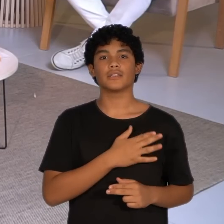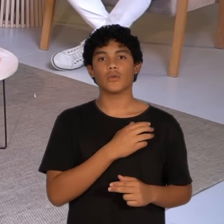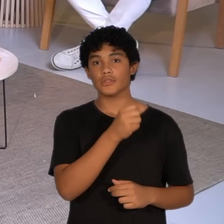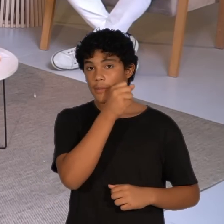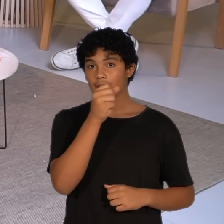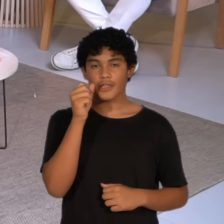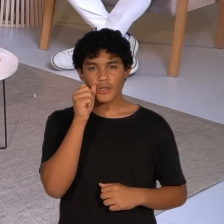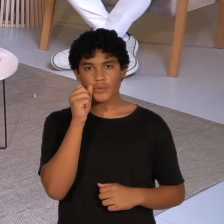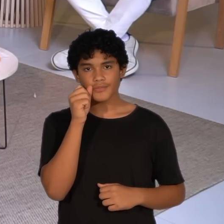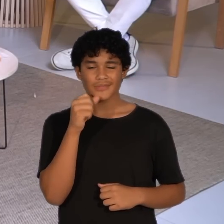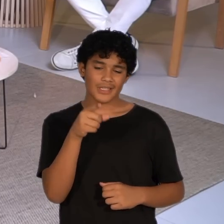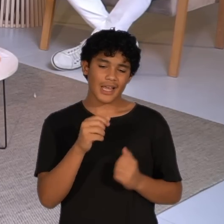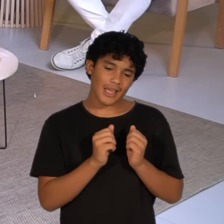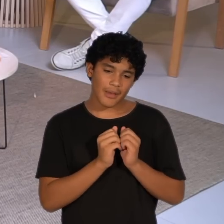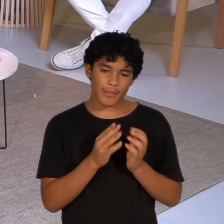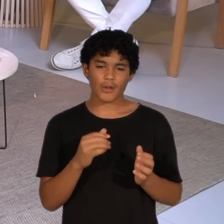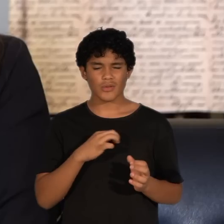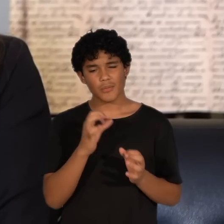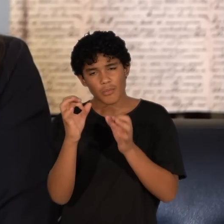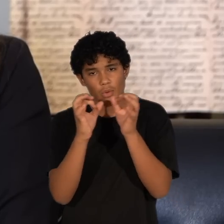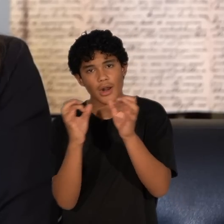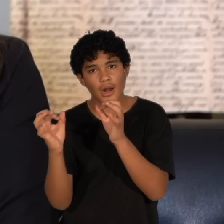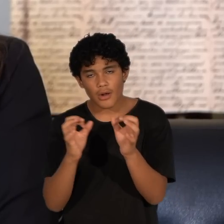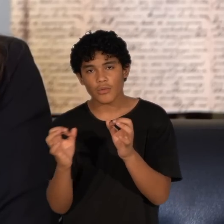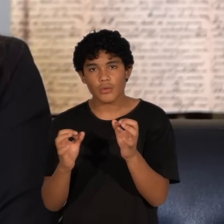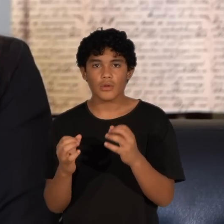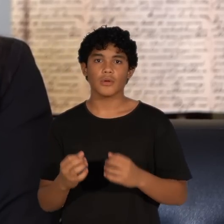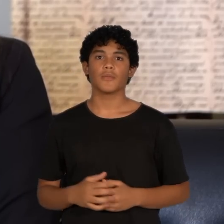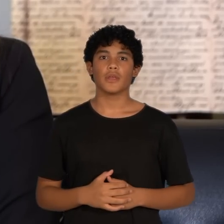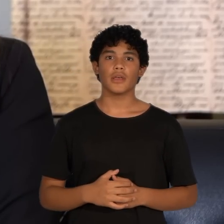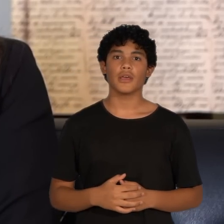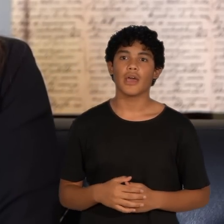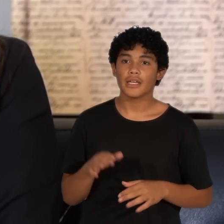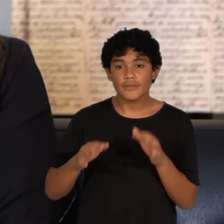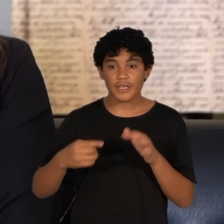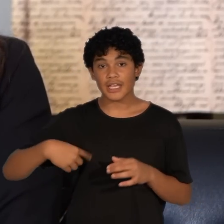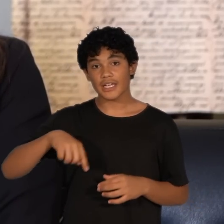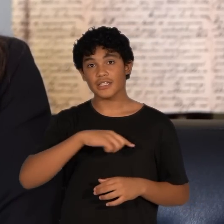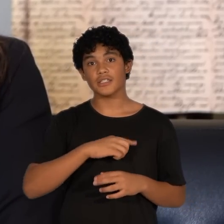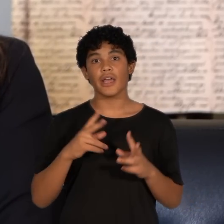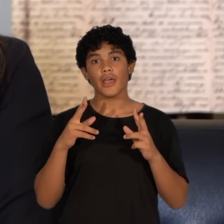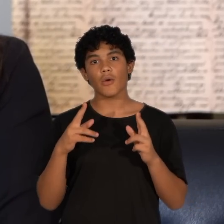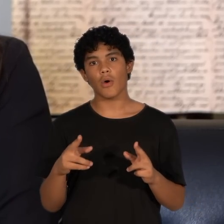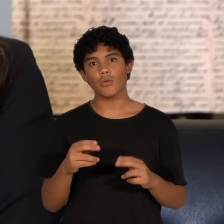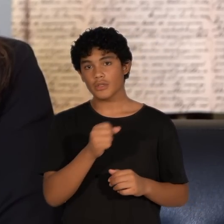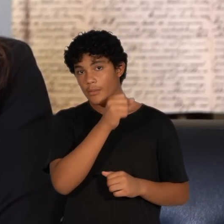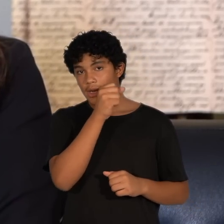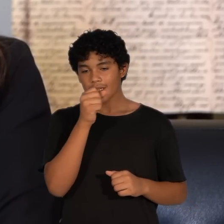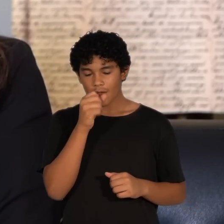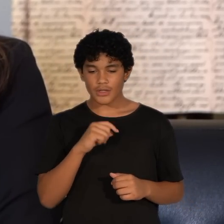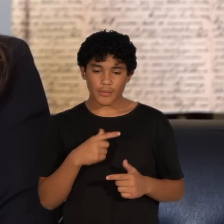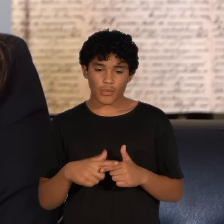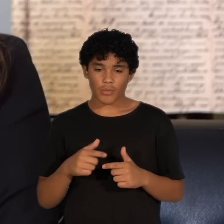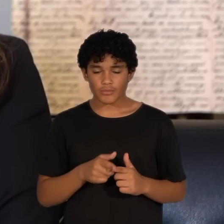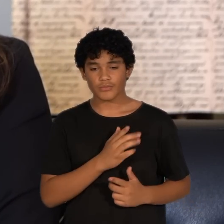samaritanos estavam assim, quebrado, né? Quantos de nós estamos iguaizinhos os samaritanos, por conta das nossas histórias, de onde nascemos e